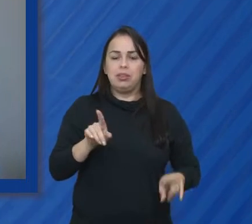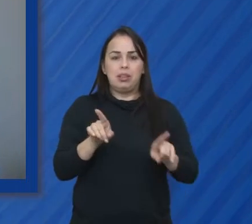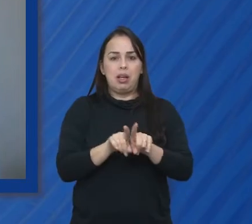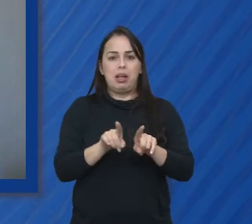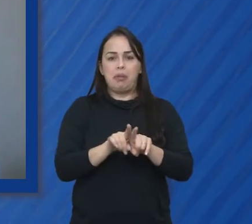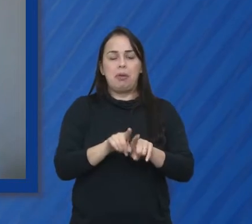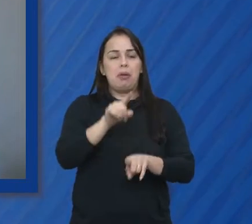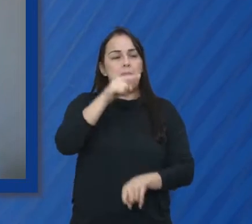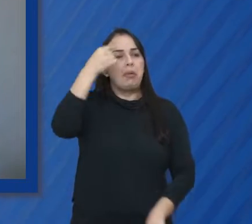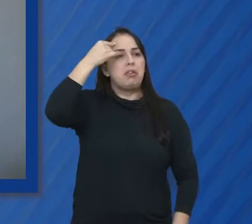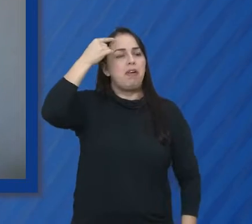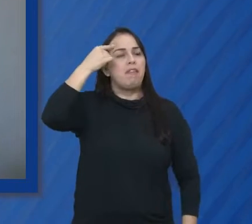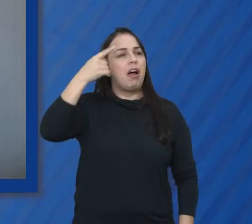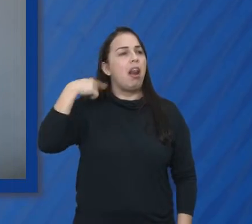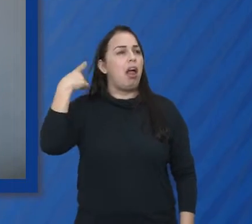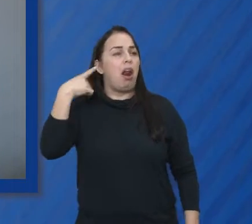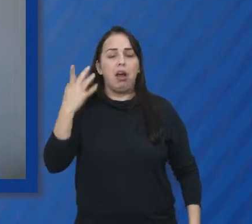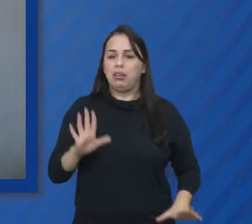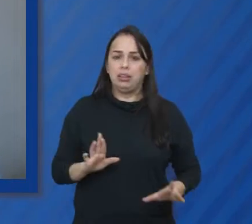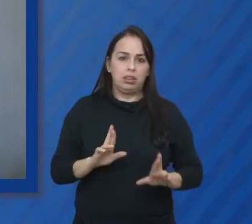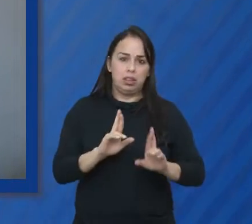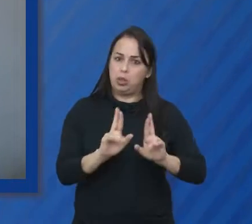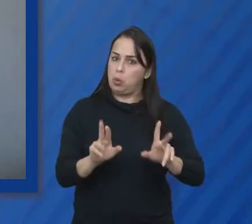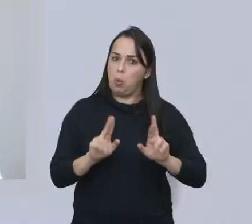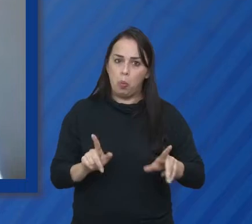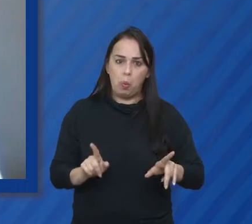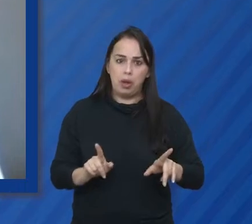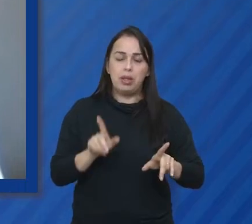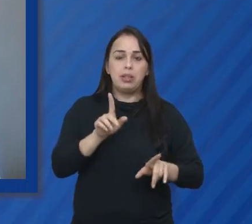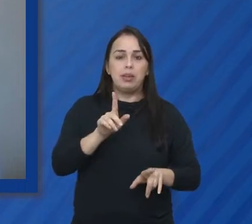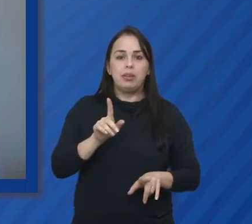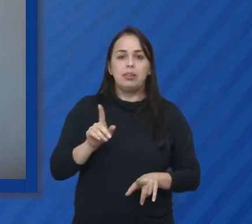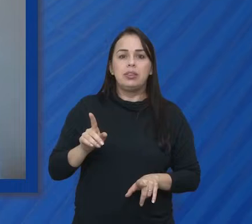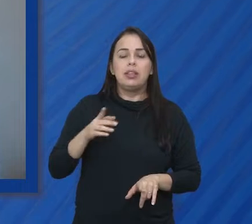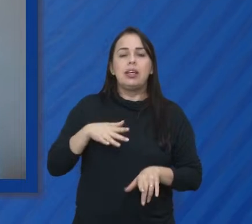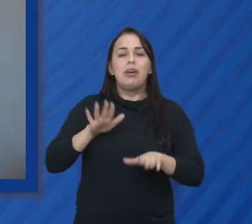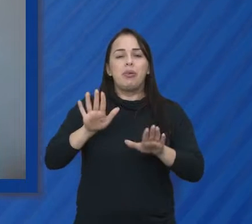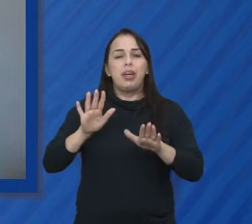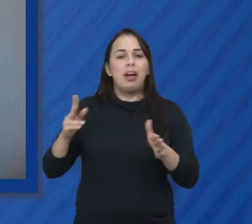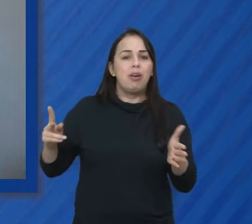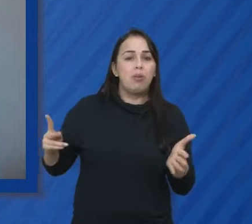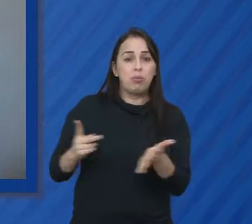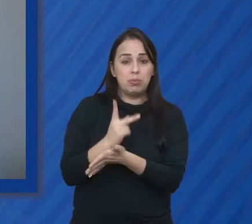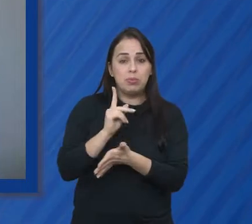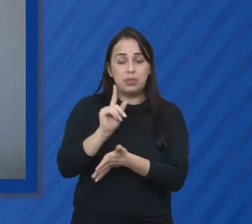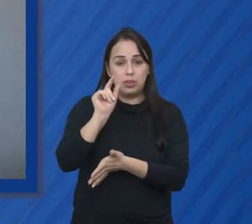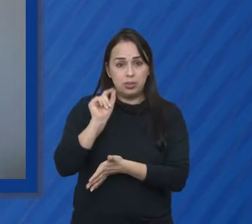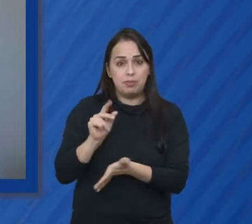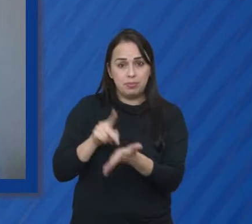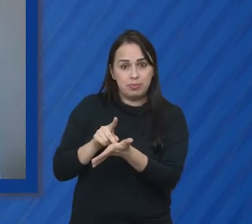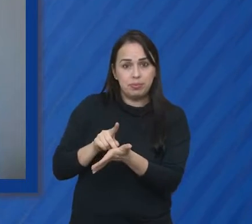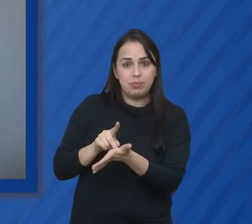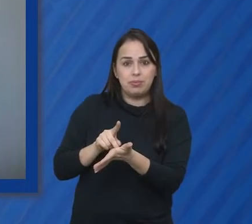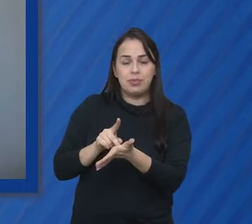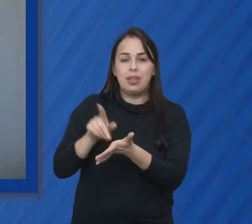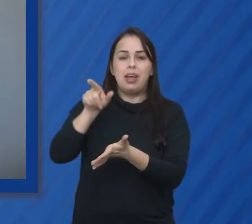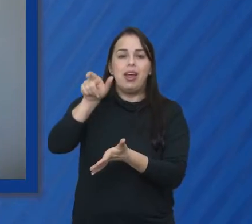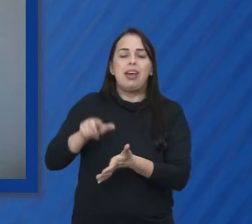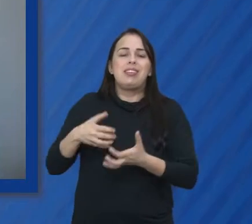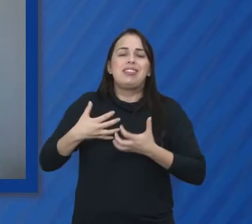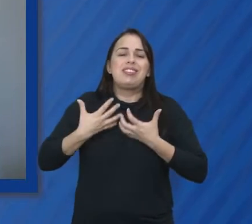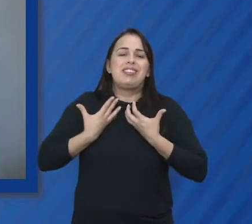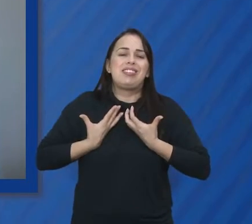Vulgarmente as pessoas falam esclerosados, e que não é nada disso. O fator mais incapacitante na esclerose múltipla é